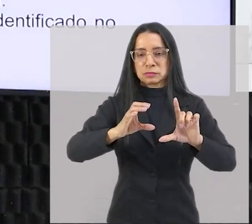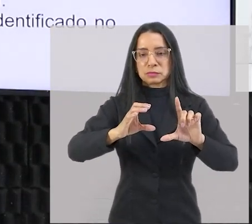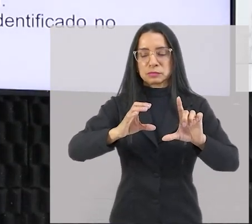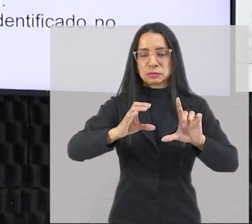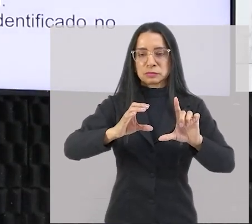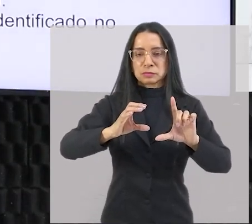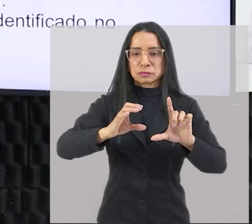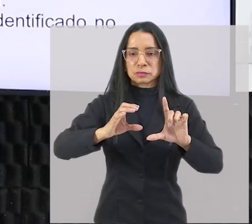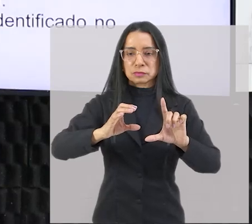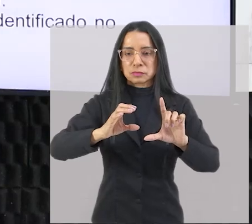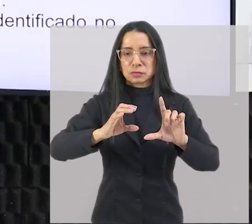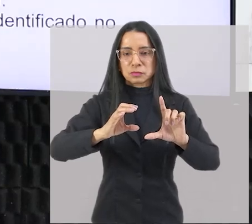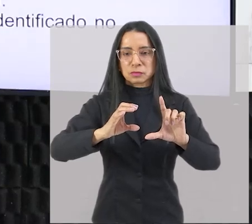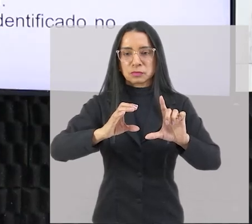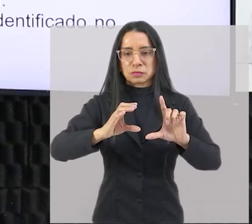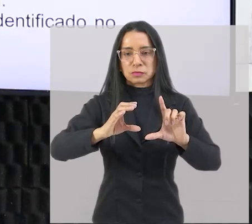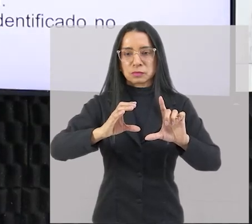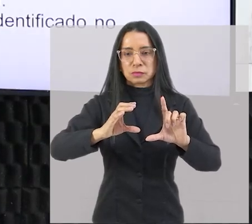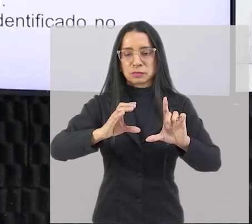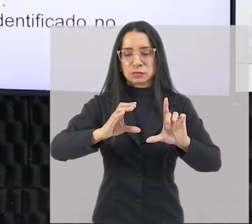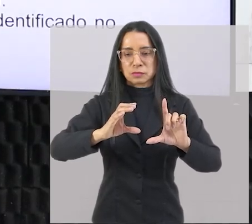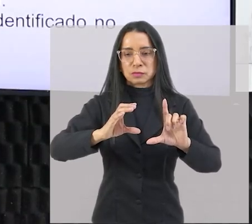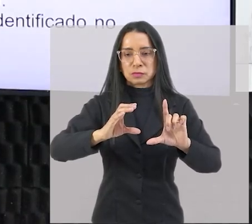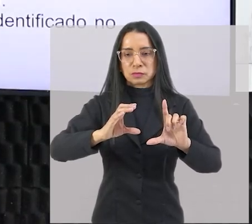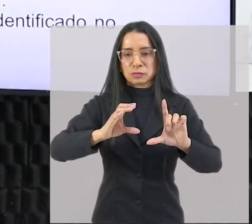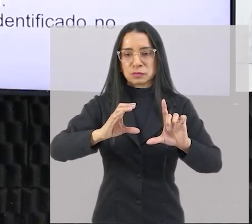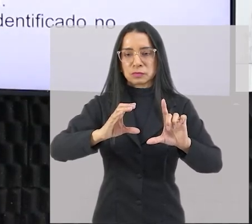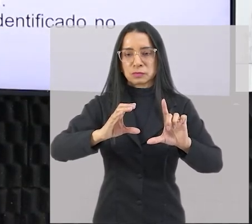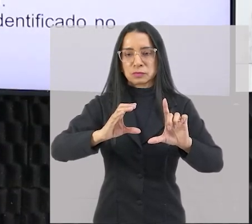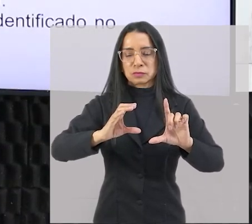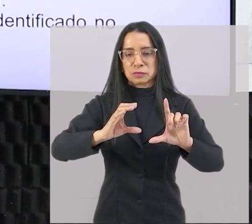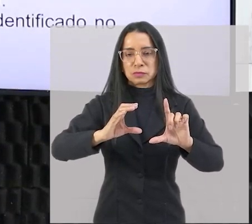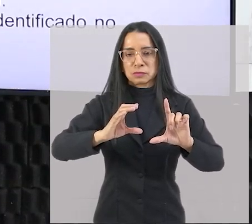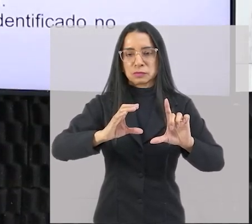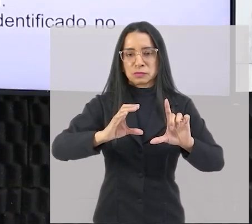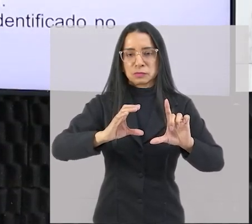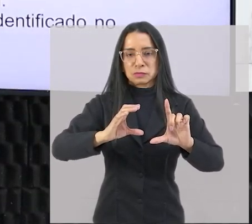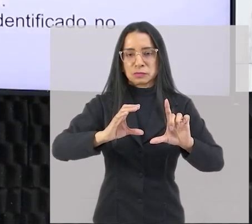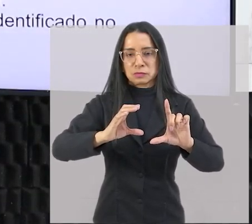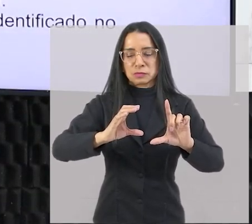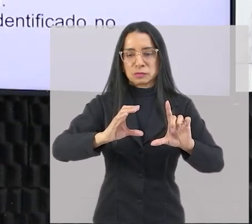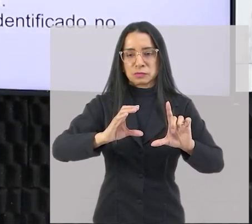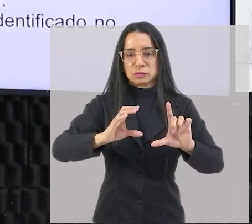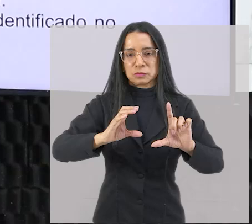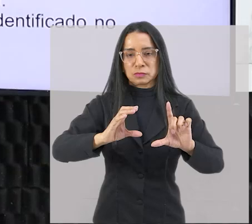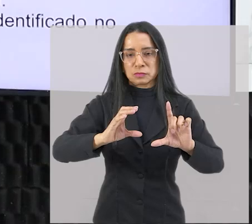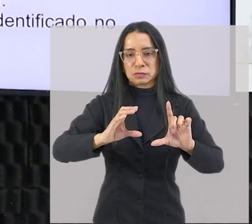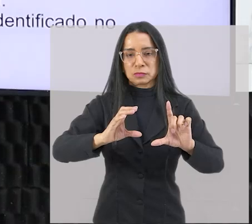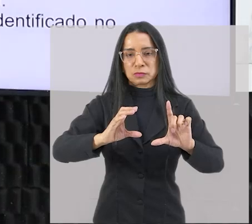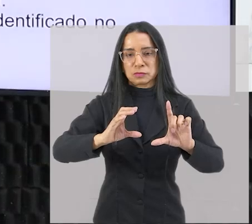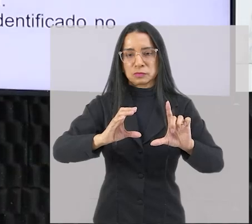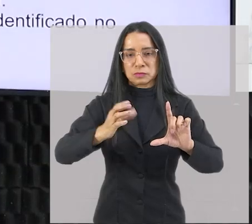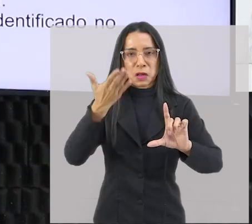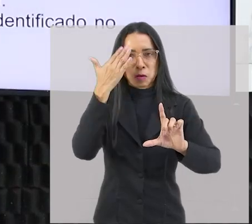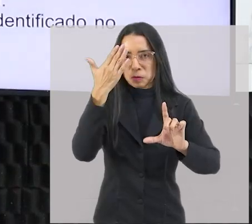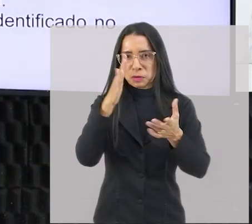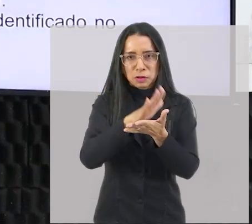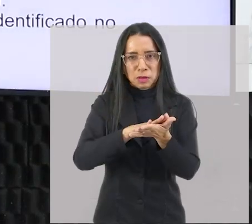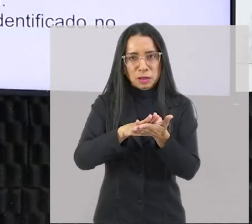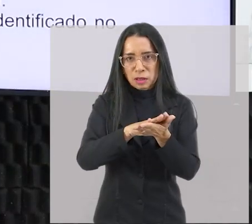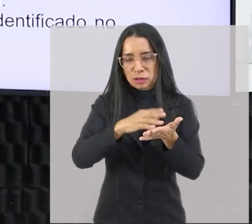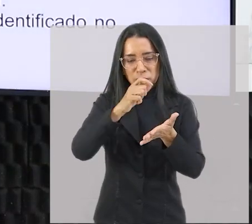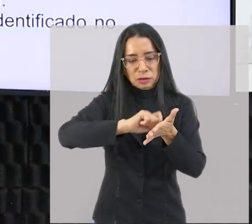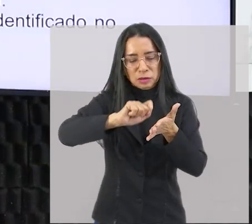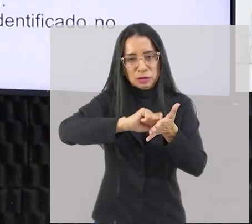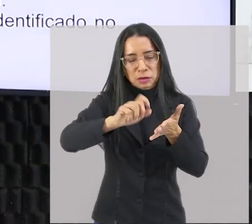Construção, letra C, de perspectiva apresentada na sobreposição de planos visuais. Ih, caramba, não entendi nada que tem